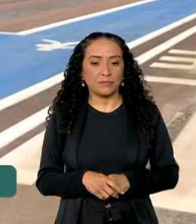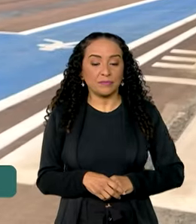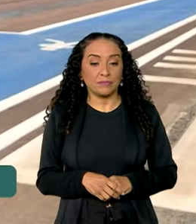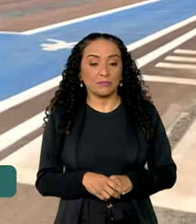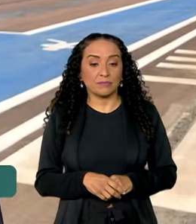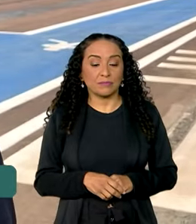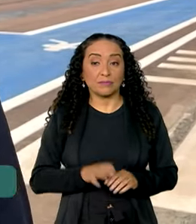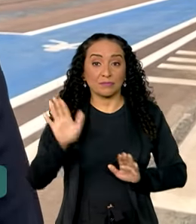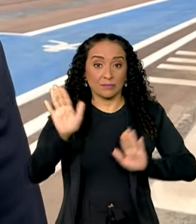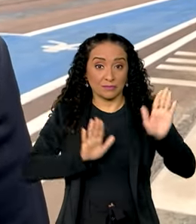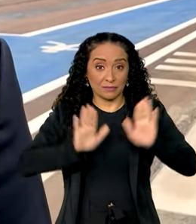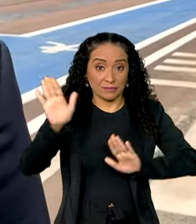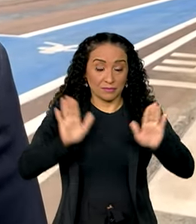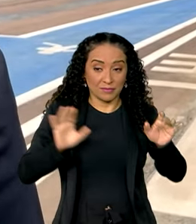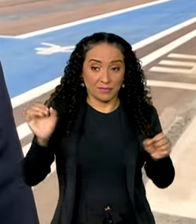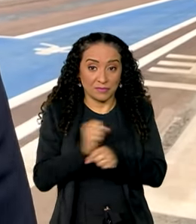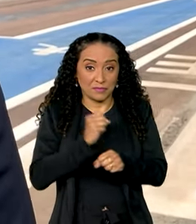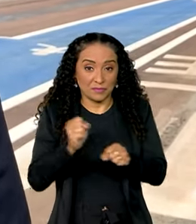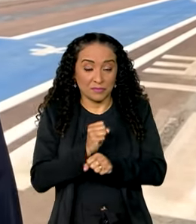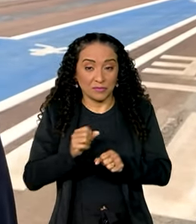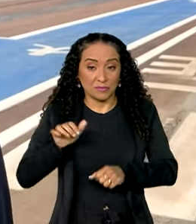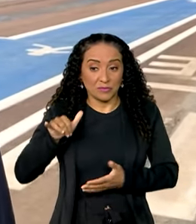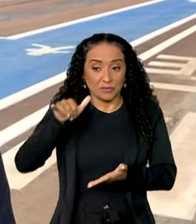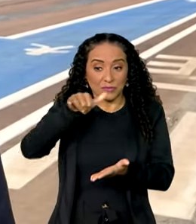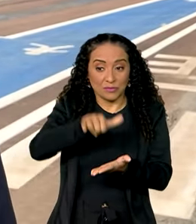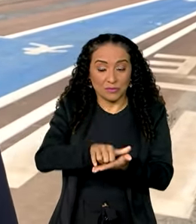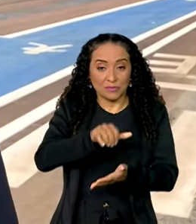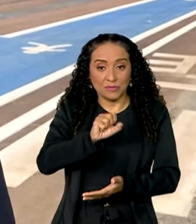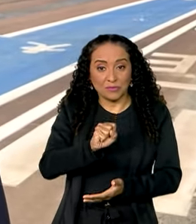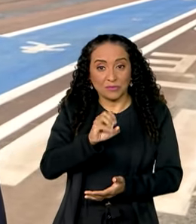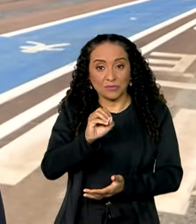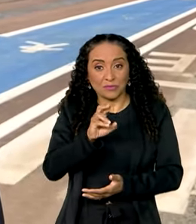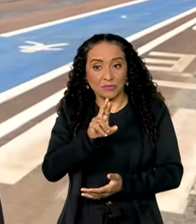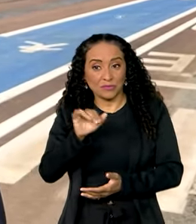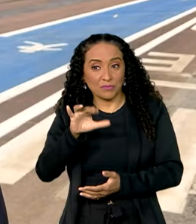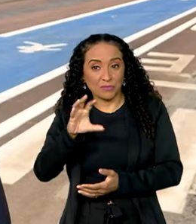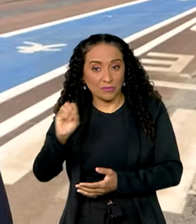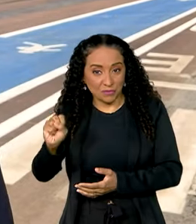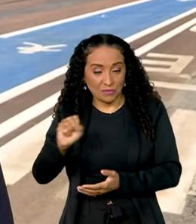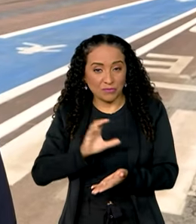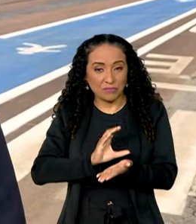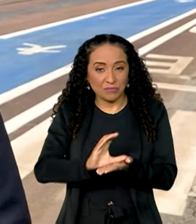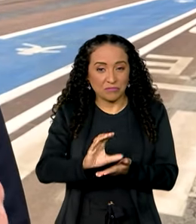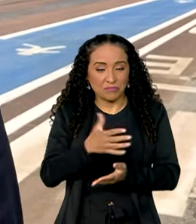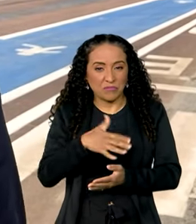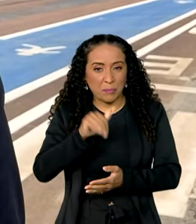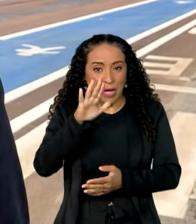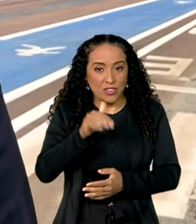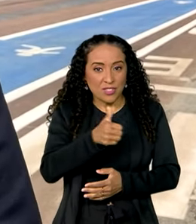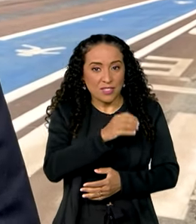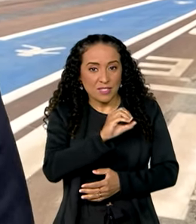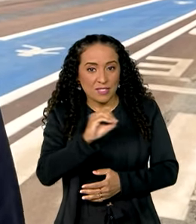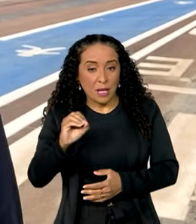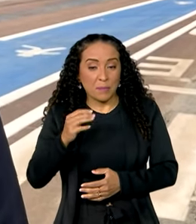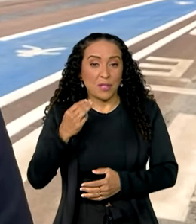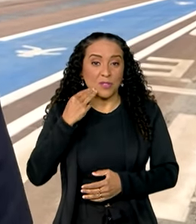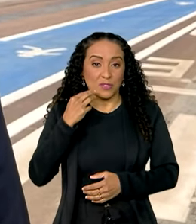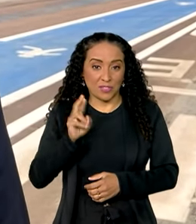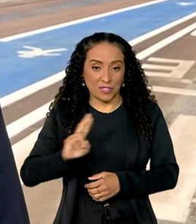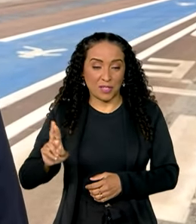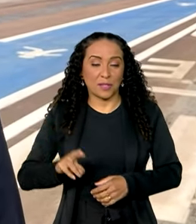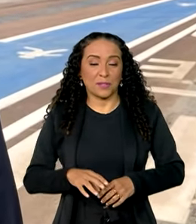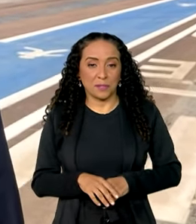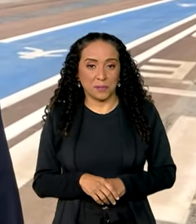licitação para a obra do Aeroporto de sorriso investimentos na ordem de mais de R milhões